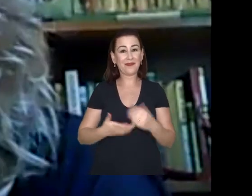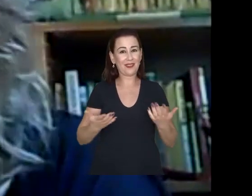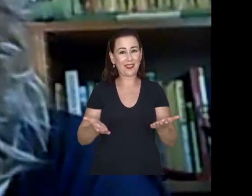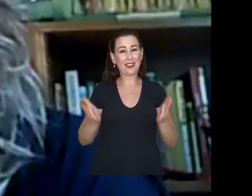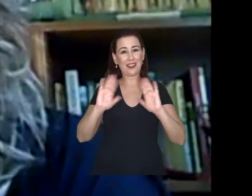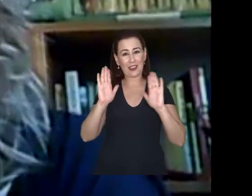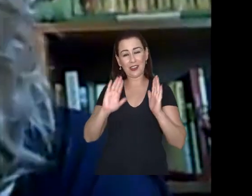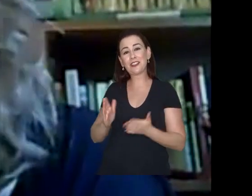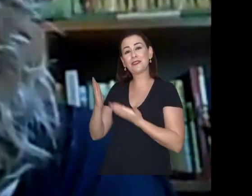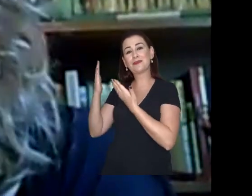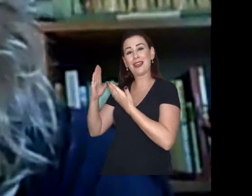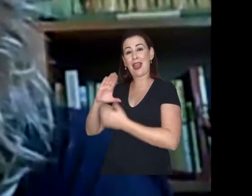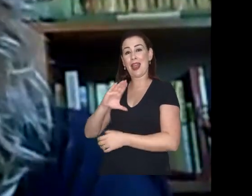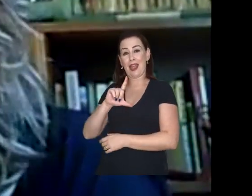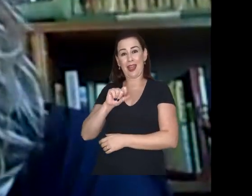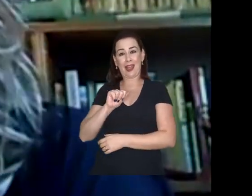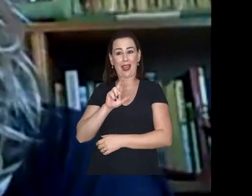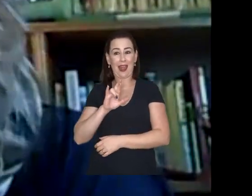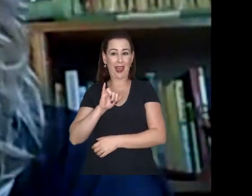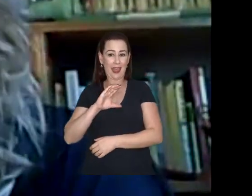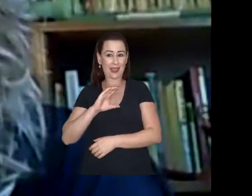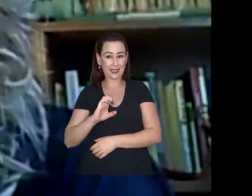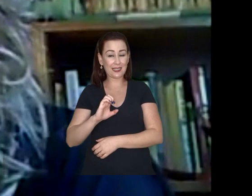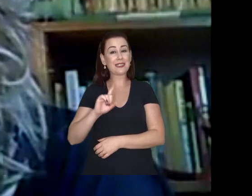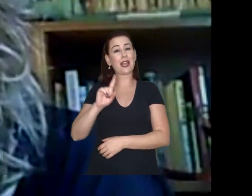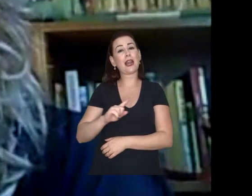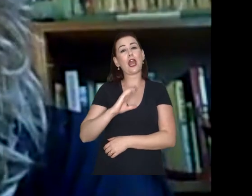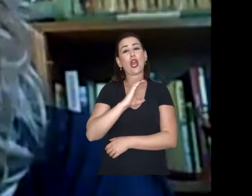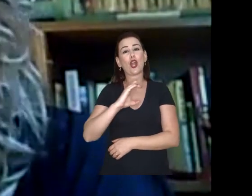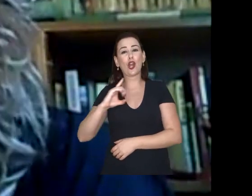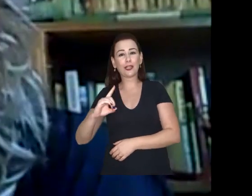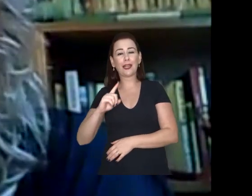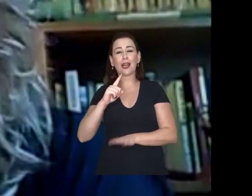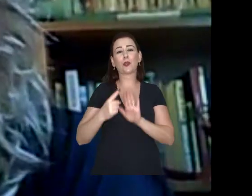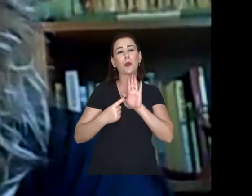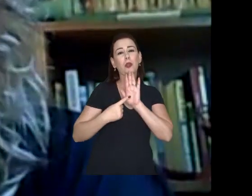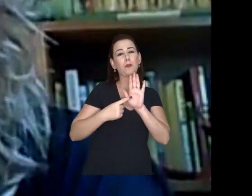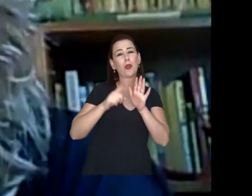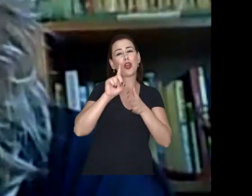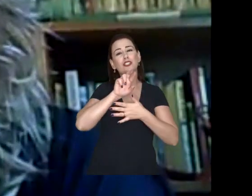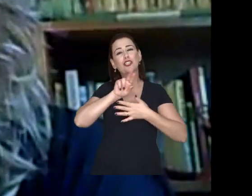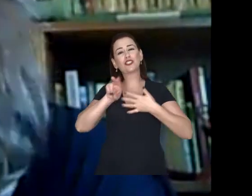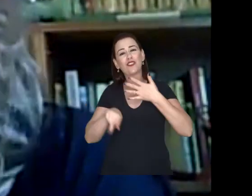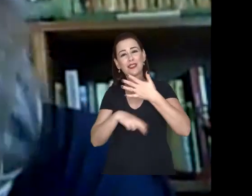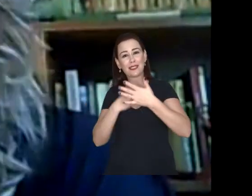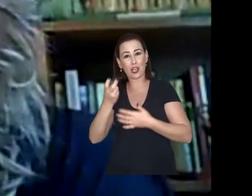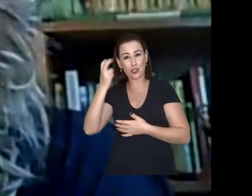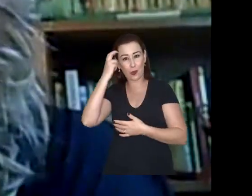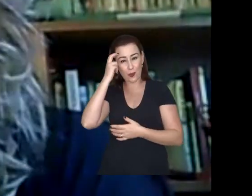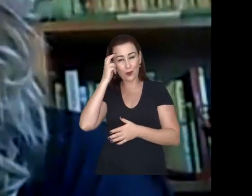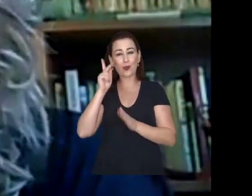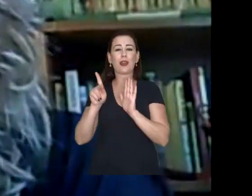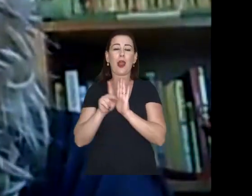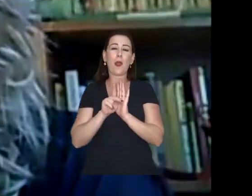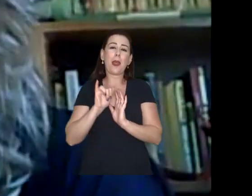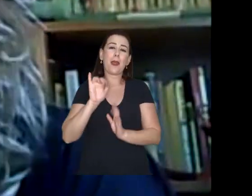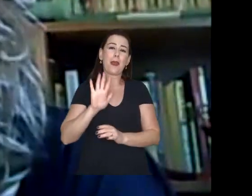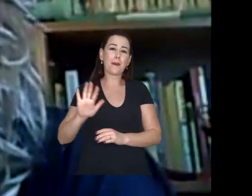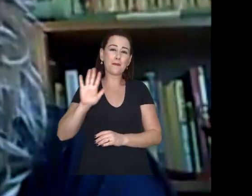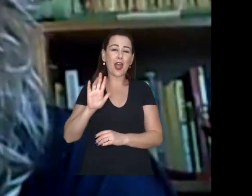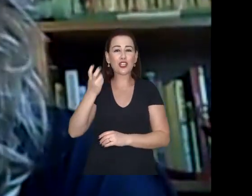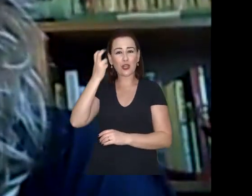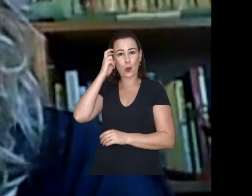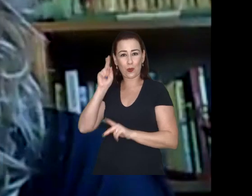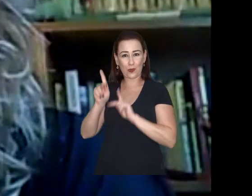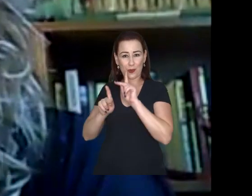Olá, eu sou a Clarice Libânio, sou uma das coordenadoras da Mostra da Diversidade Cultural, Imagens da Cultura Popular. E